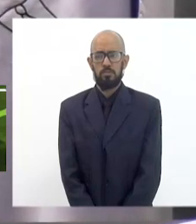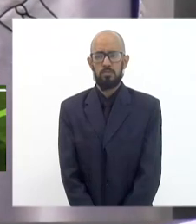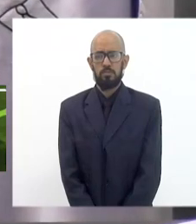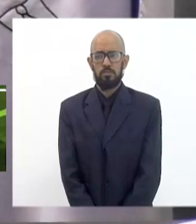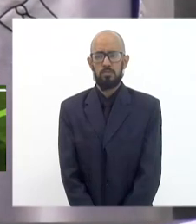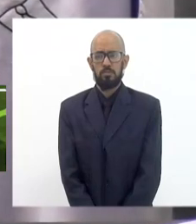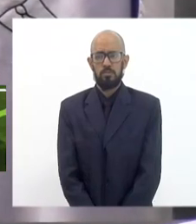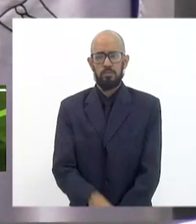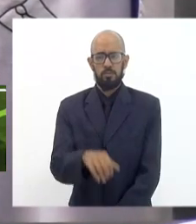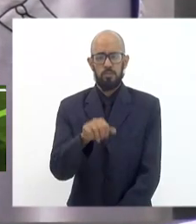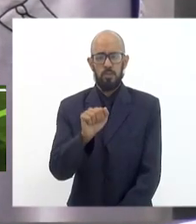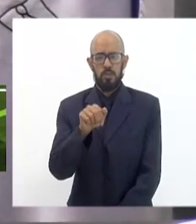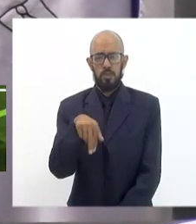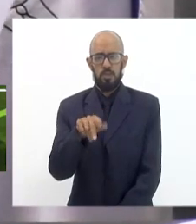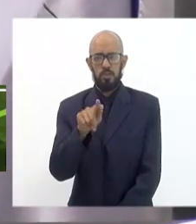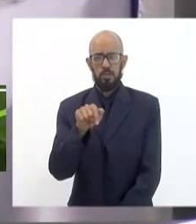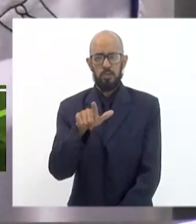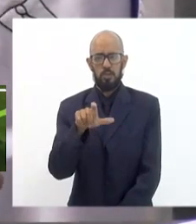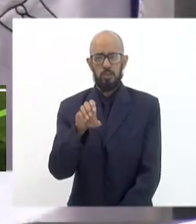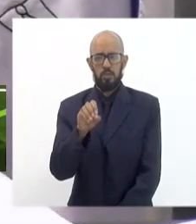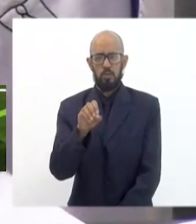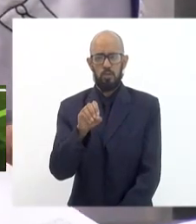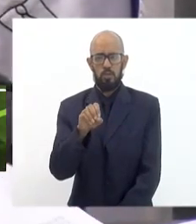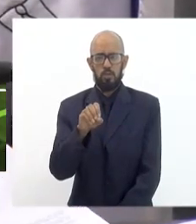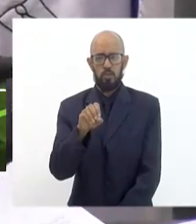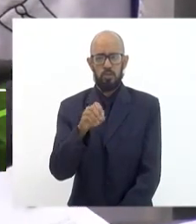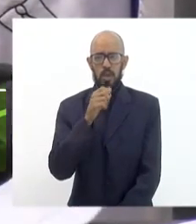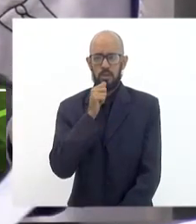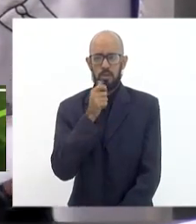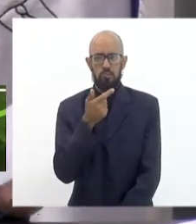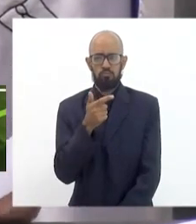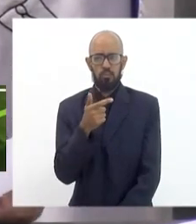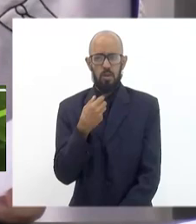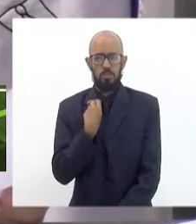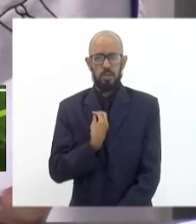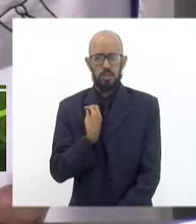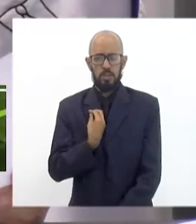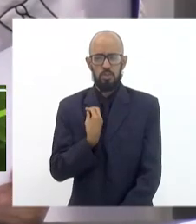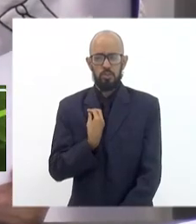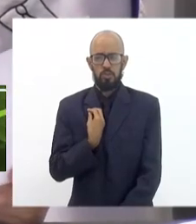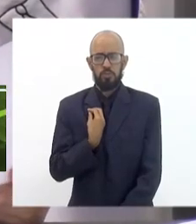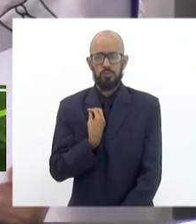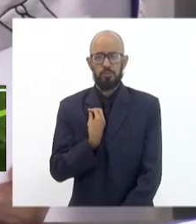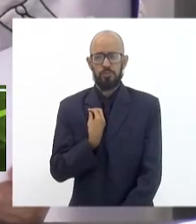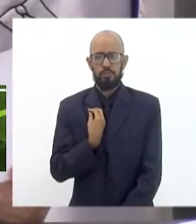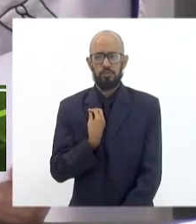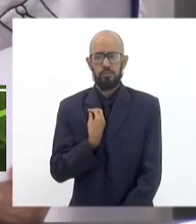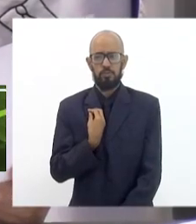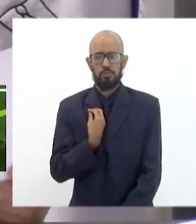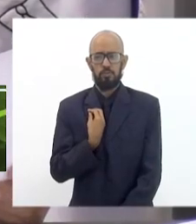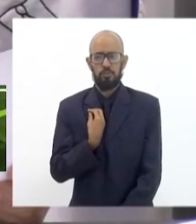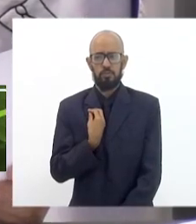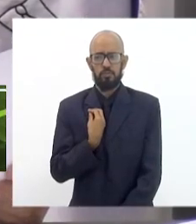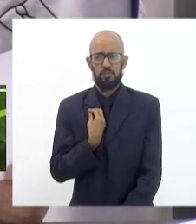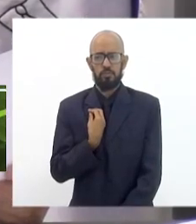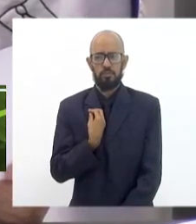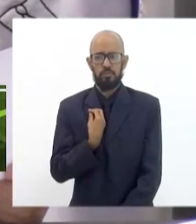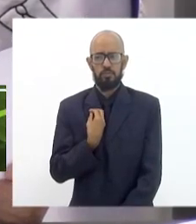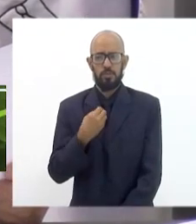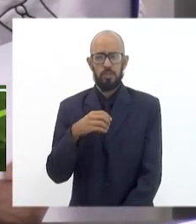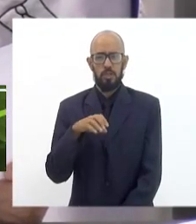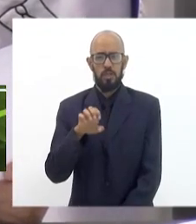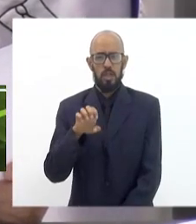Ângelo Monteiro pinto que ainda não está a presente Esse é o